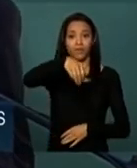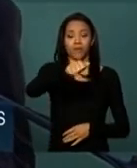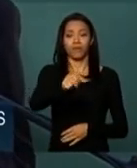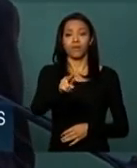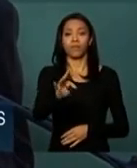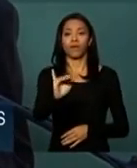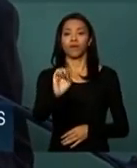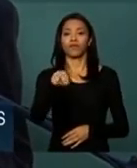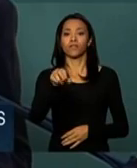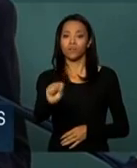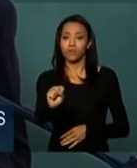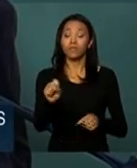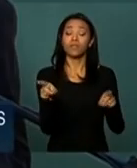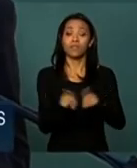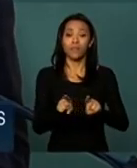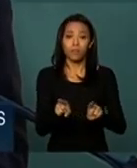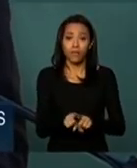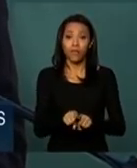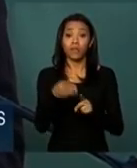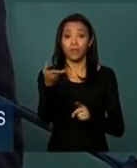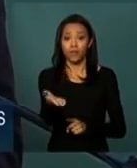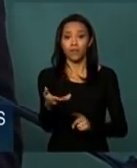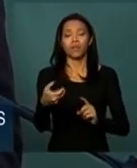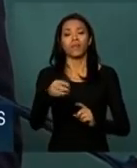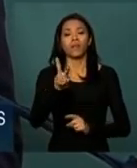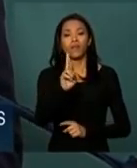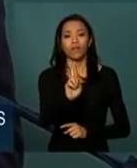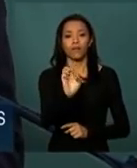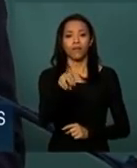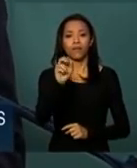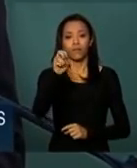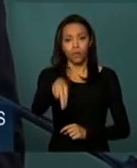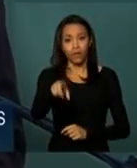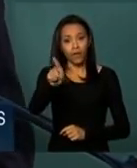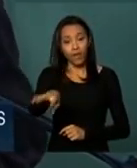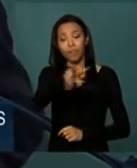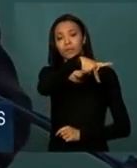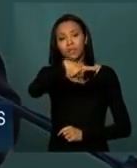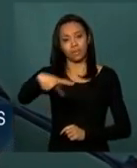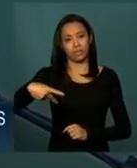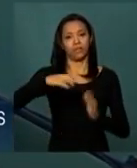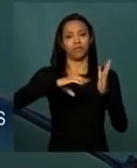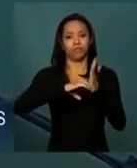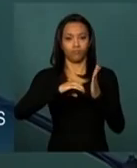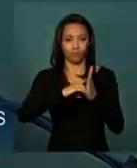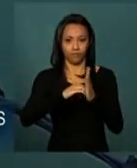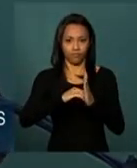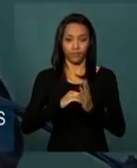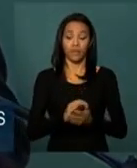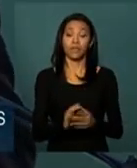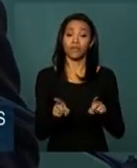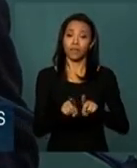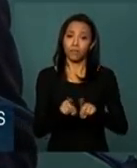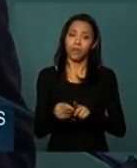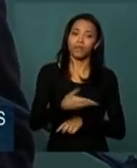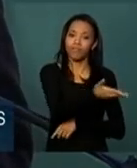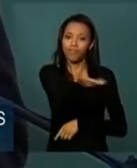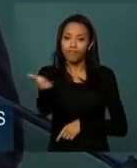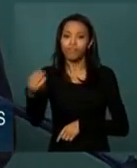excelentíssimo senhor Renan Calheiros, presidente do Congresso Nacional, senhores